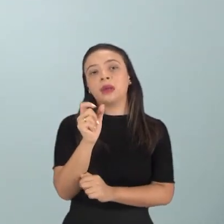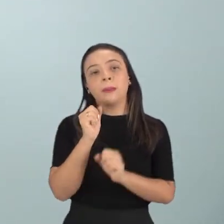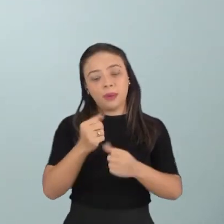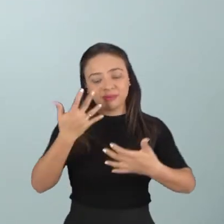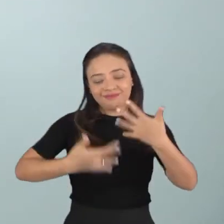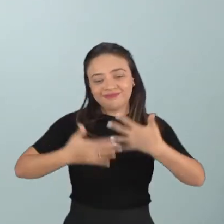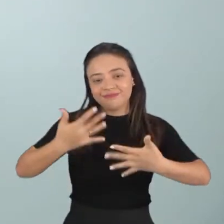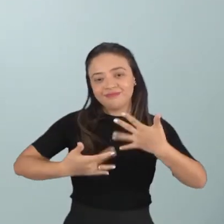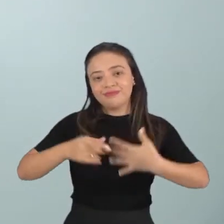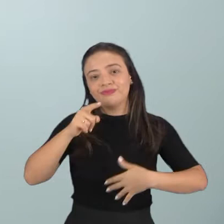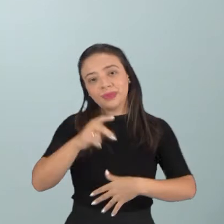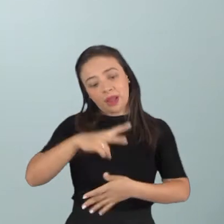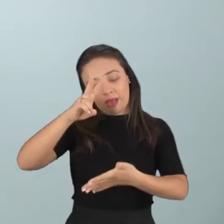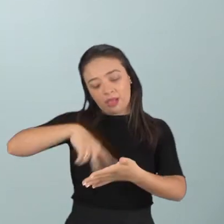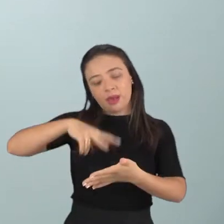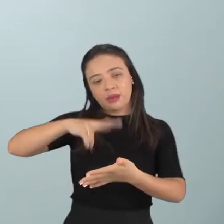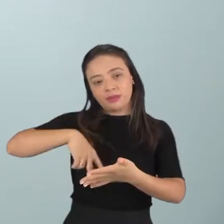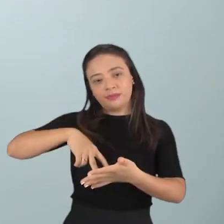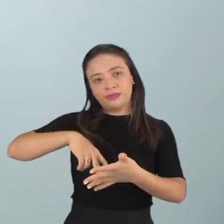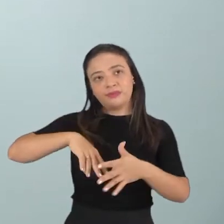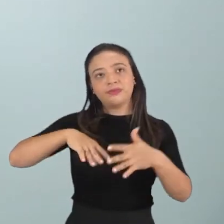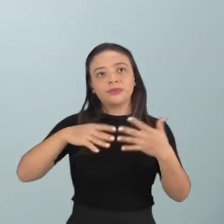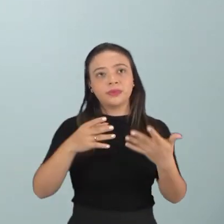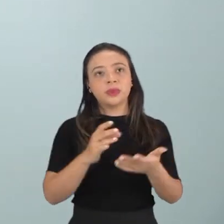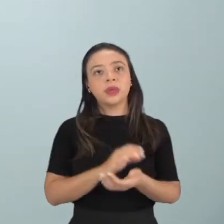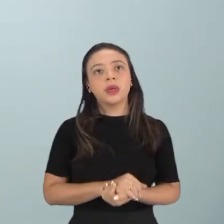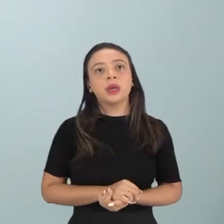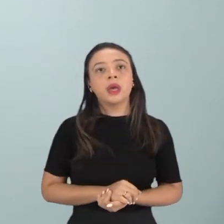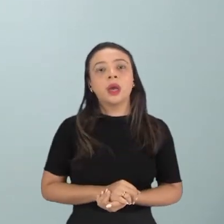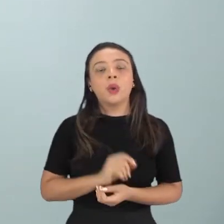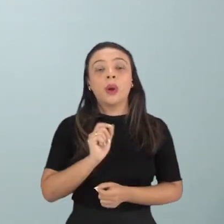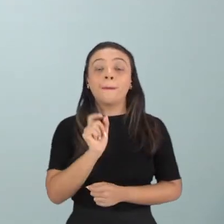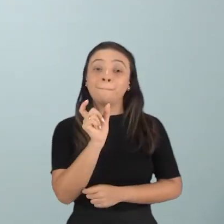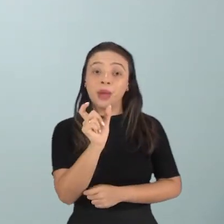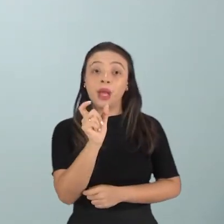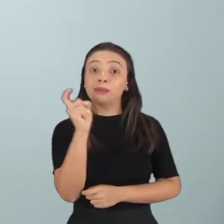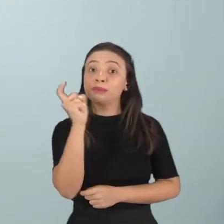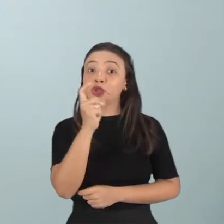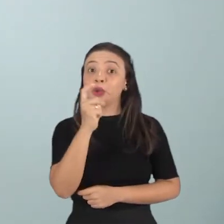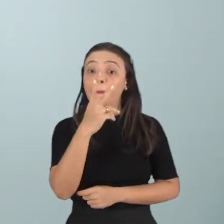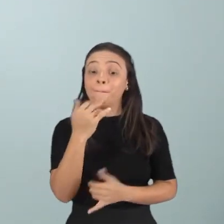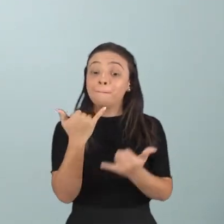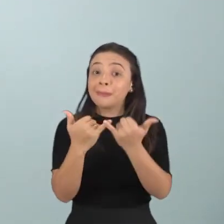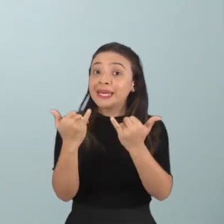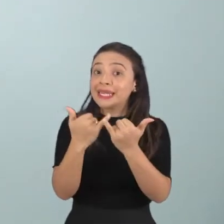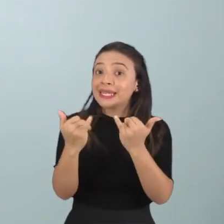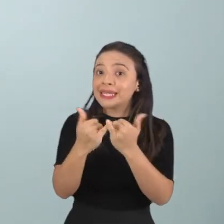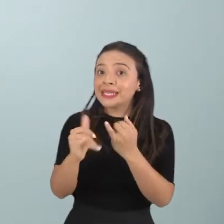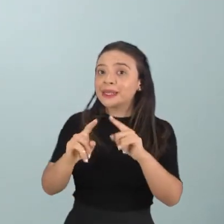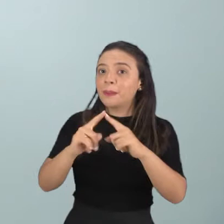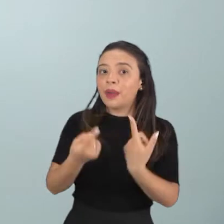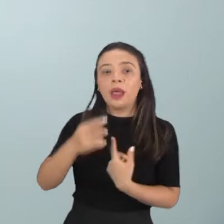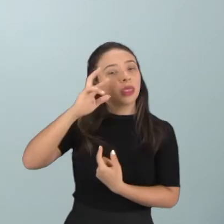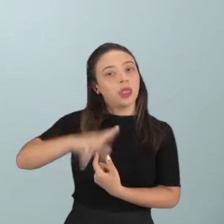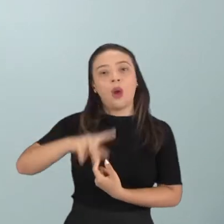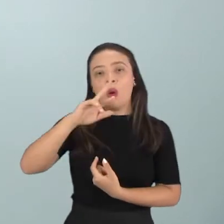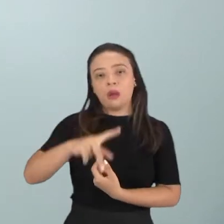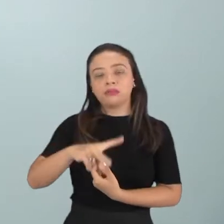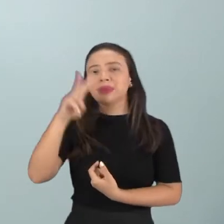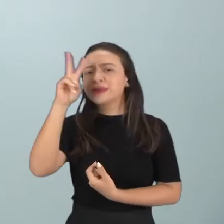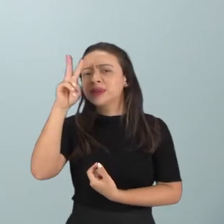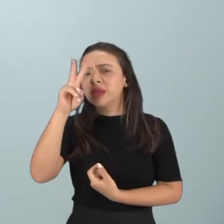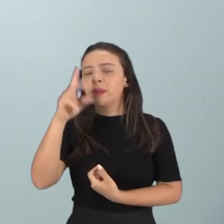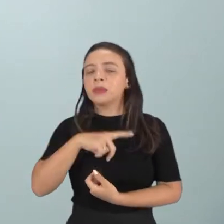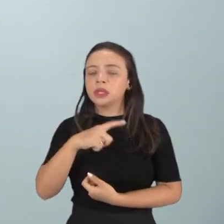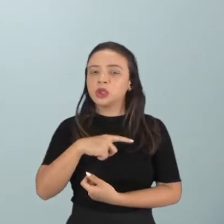podem confundir o leitor Então os falsos Friends são aqueles aquelas palavras que são falsas que parecem mas não são lembra que a gente